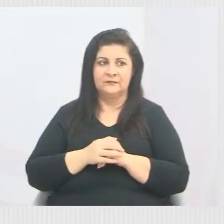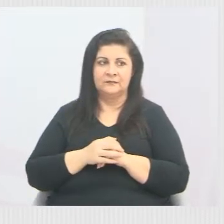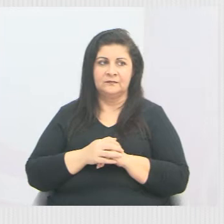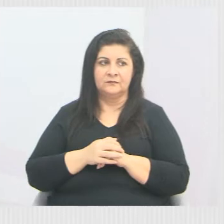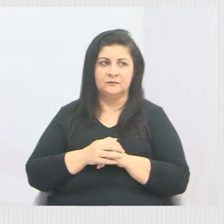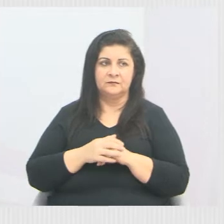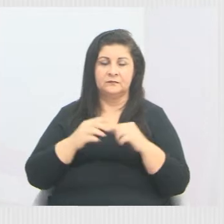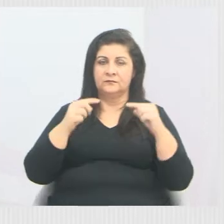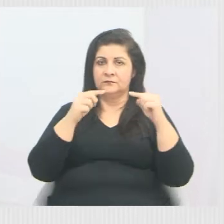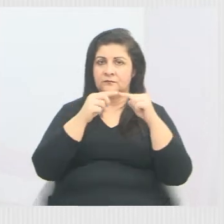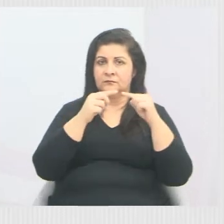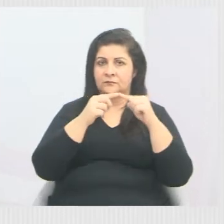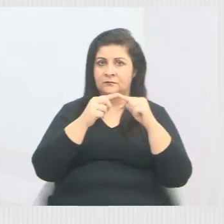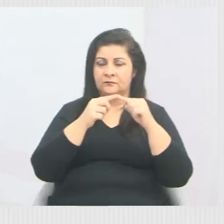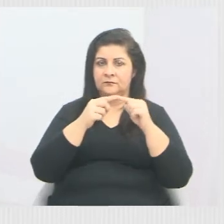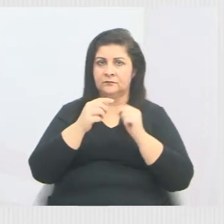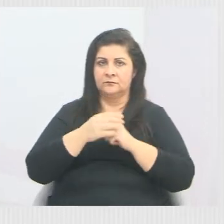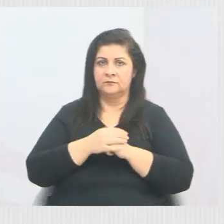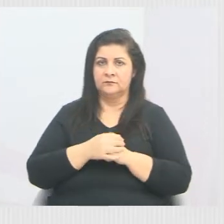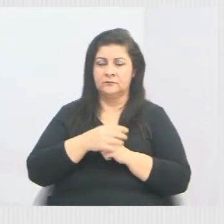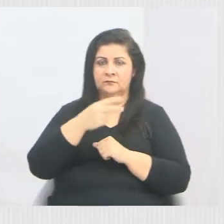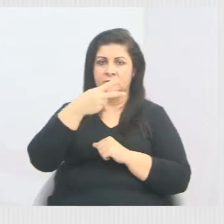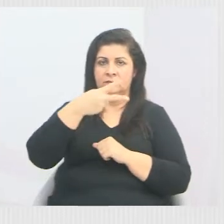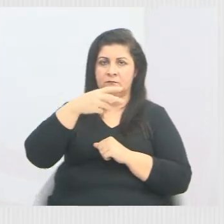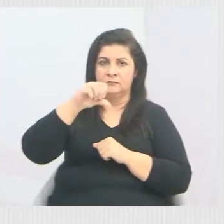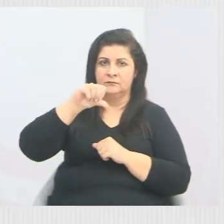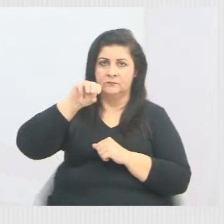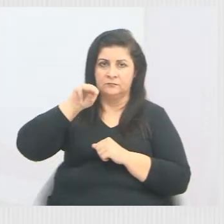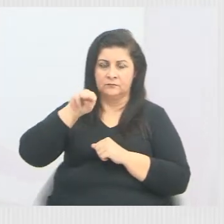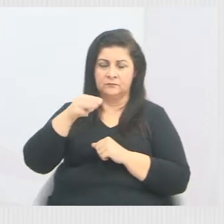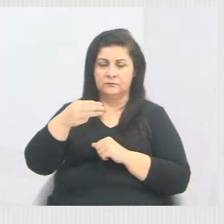município, meta orçada